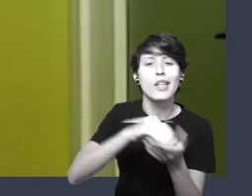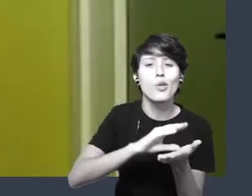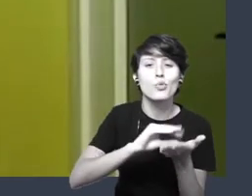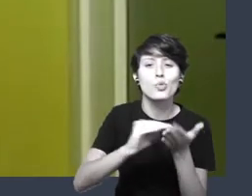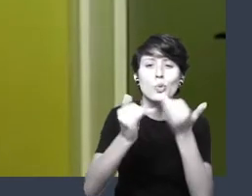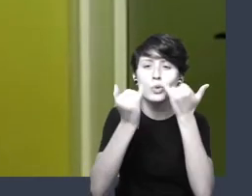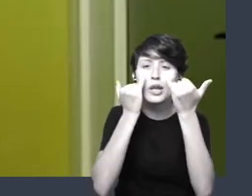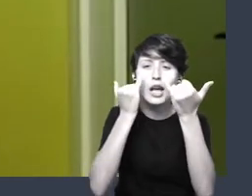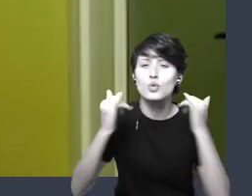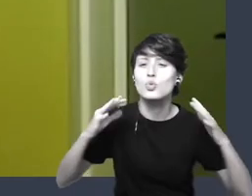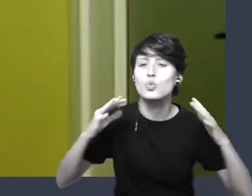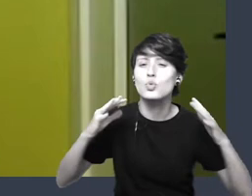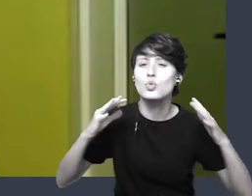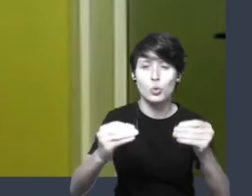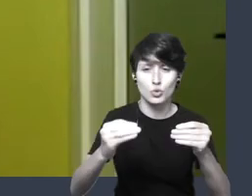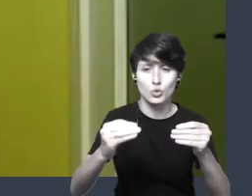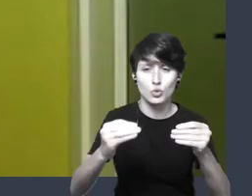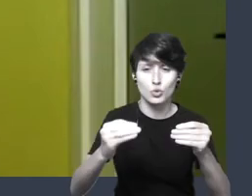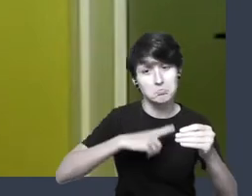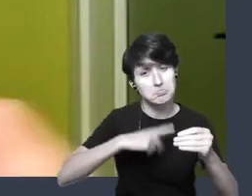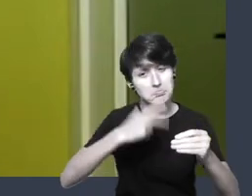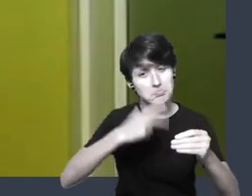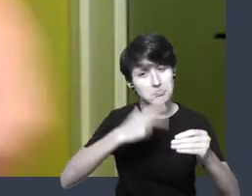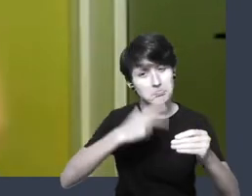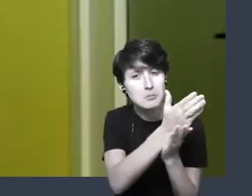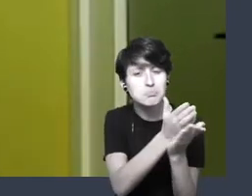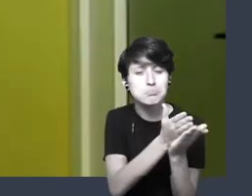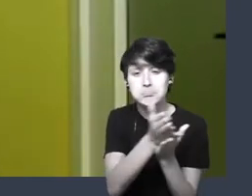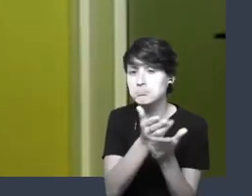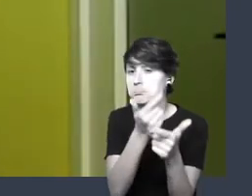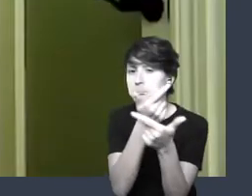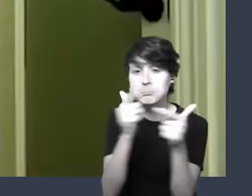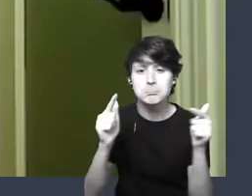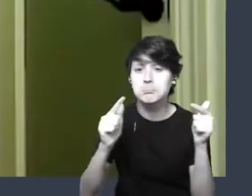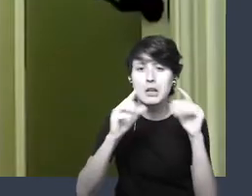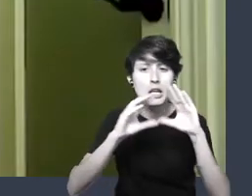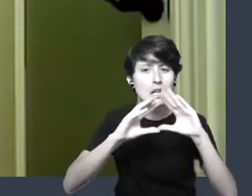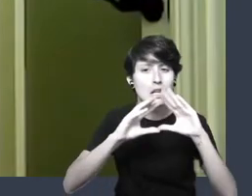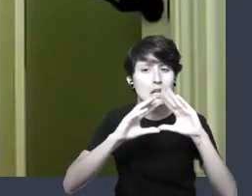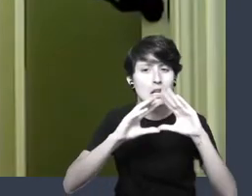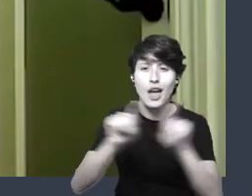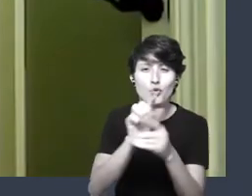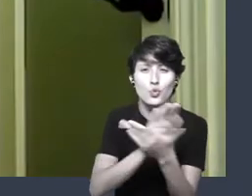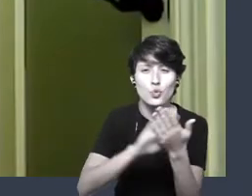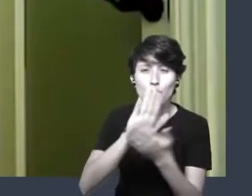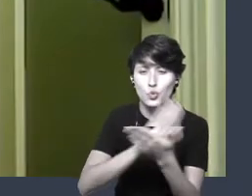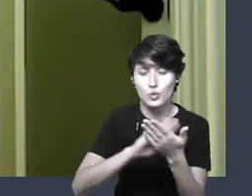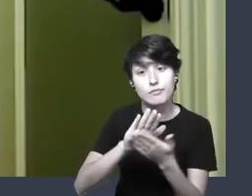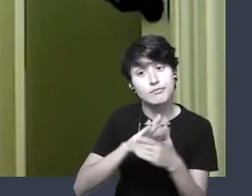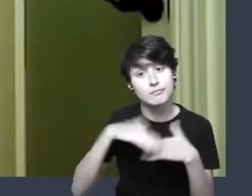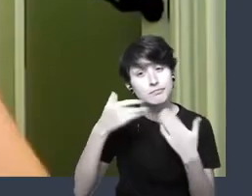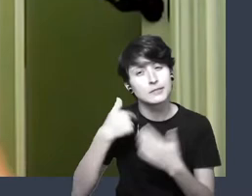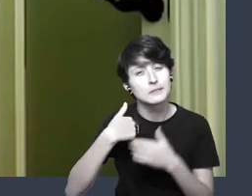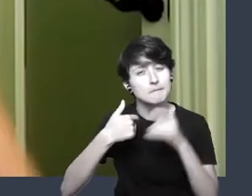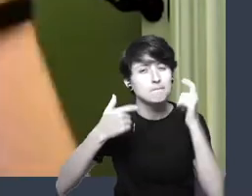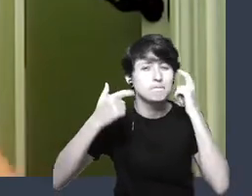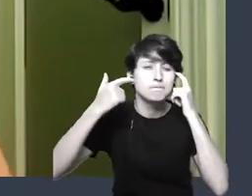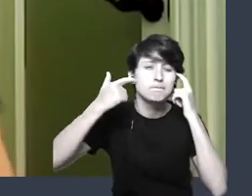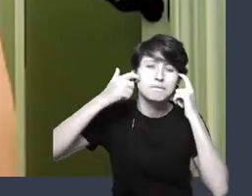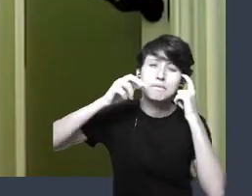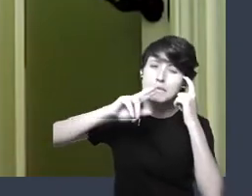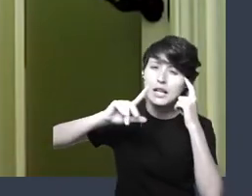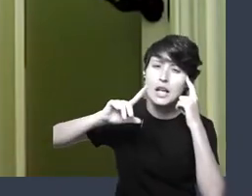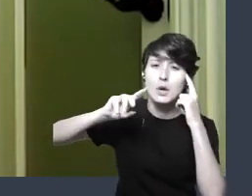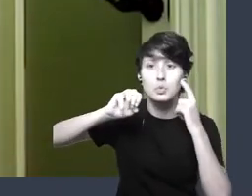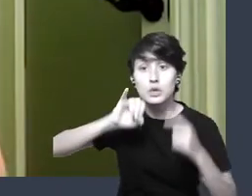eles são de alguma maneira enviesados. Não existe dados que não é enviesado. Então, a gente deve pensar não no se os